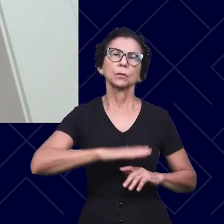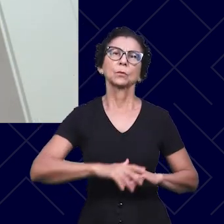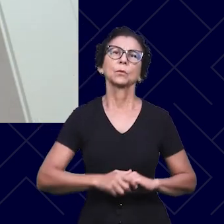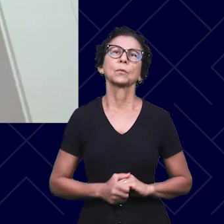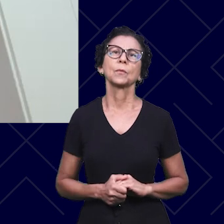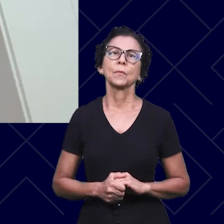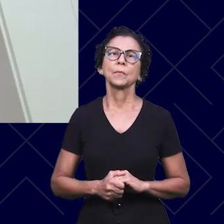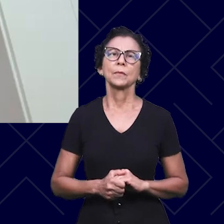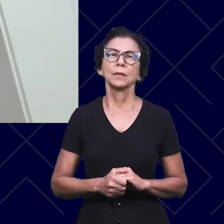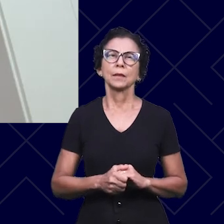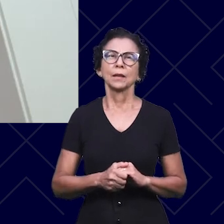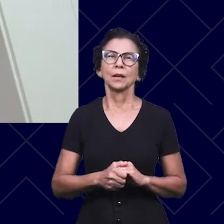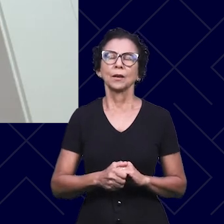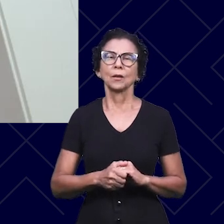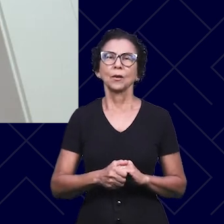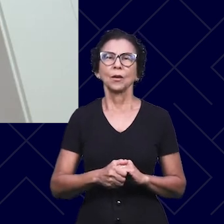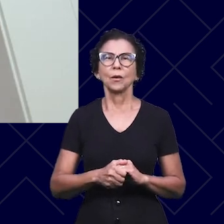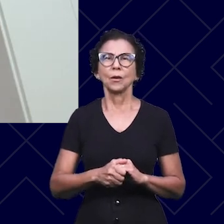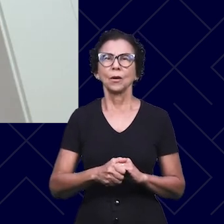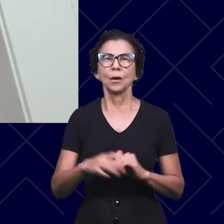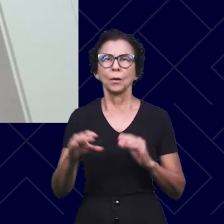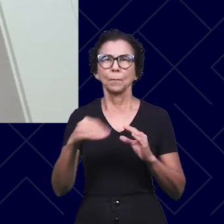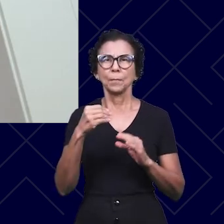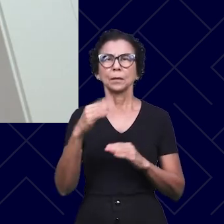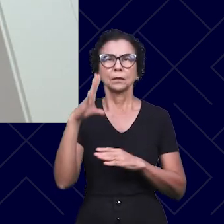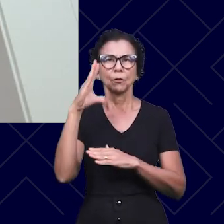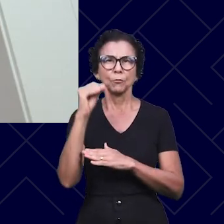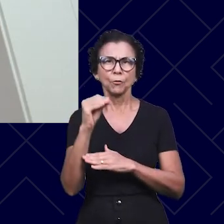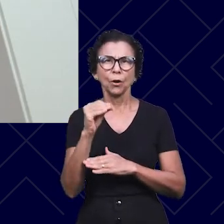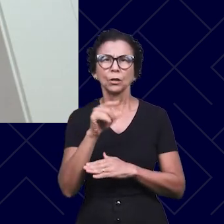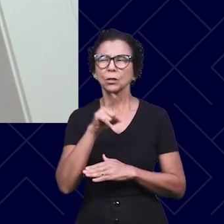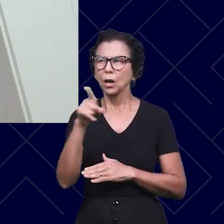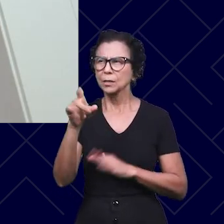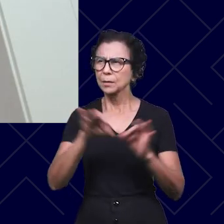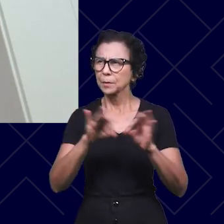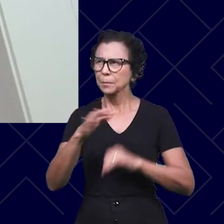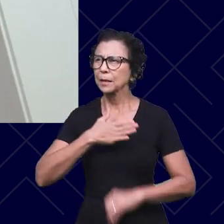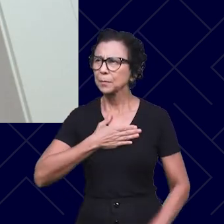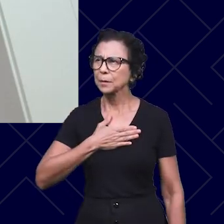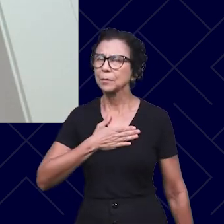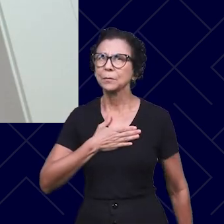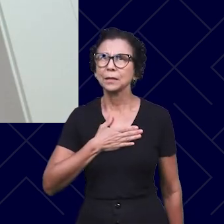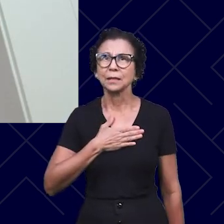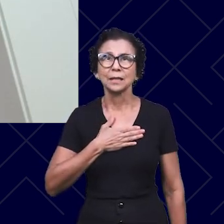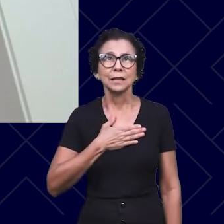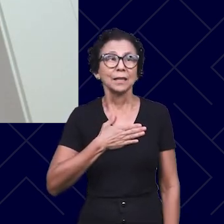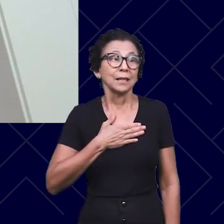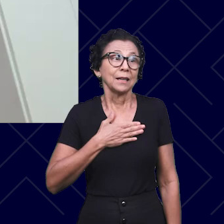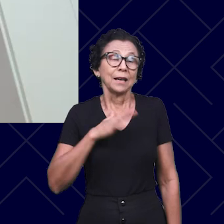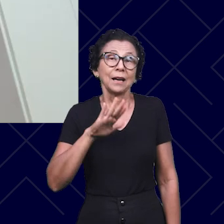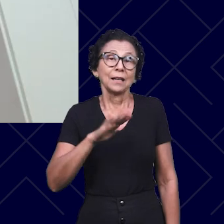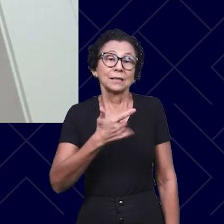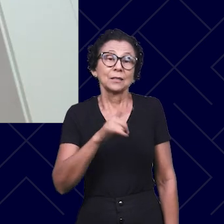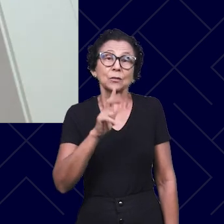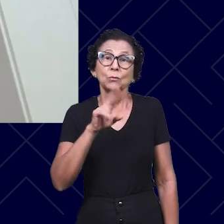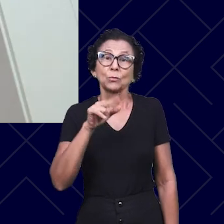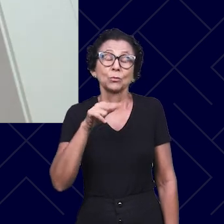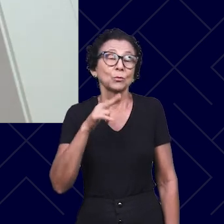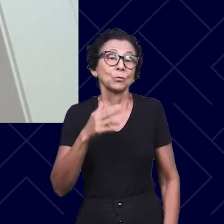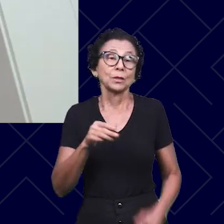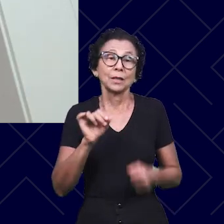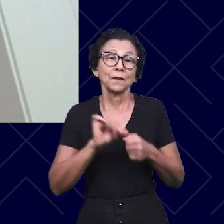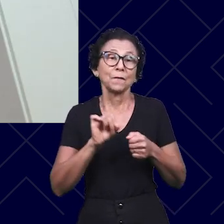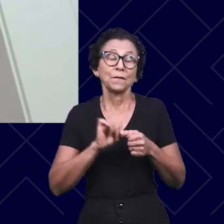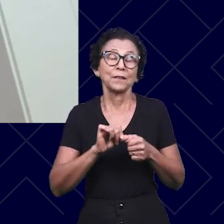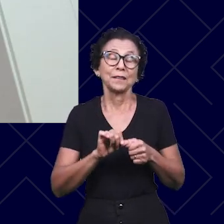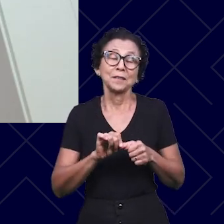uma vitrine maior de materiais, né? É dessa forma que eu tô fazendo, né? Muitas vezes no boca a boca, né? Já estou ensaiando, já